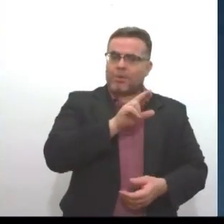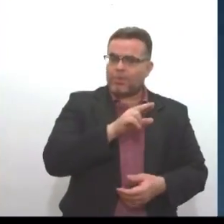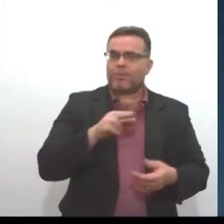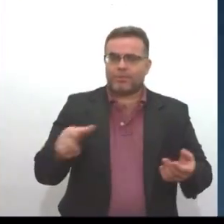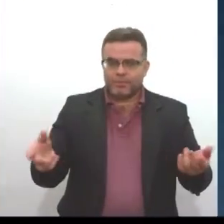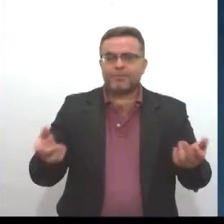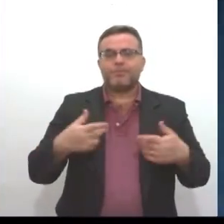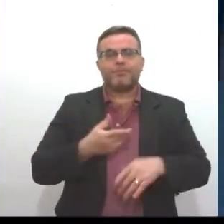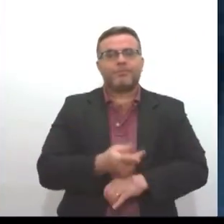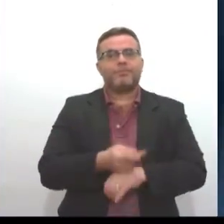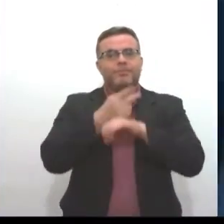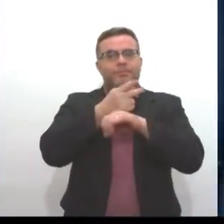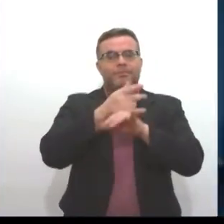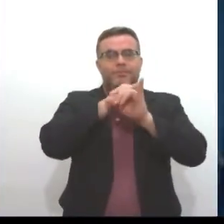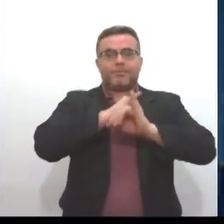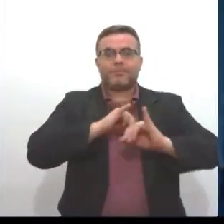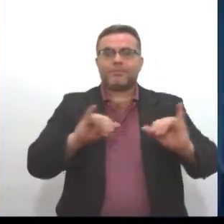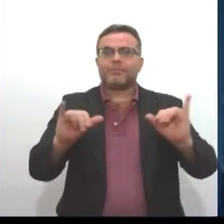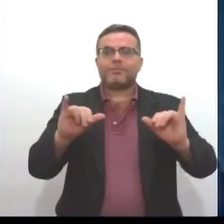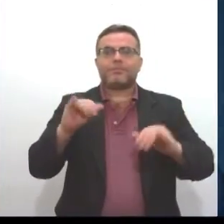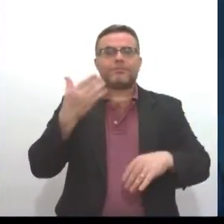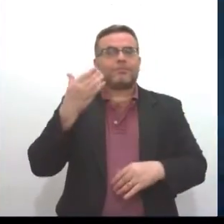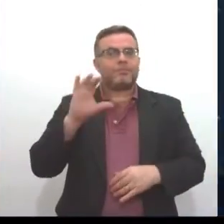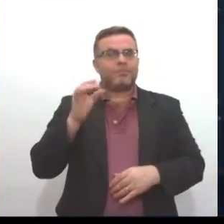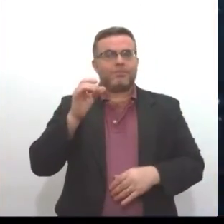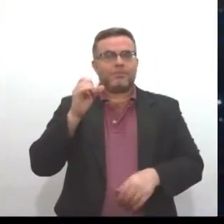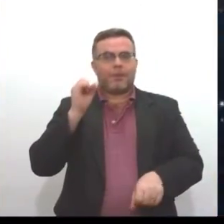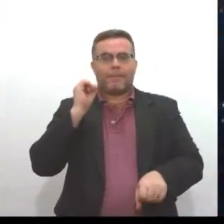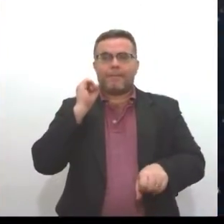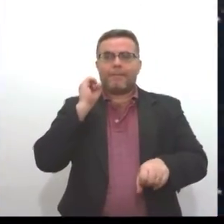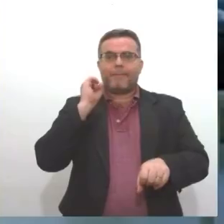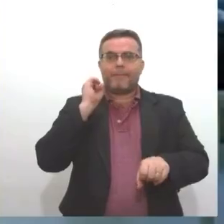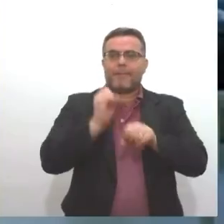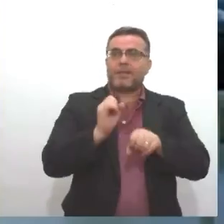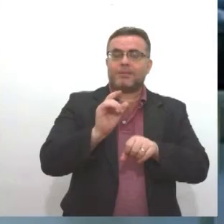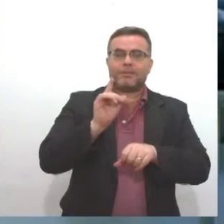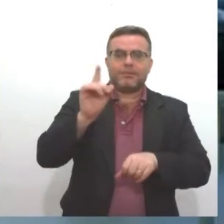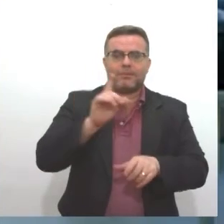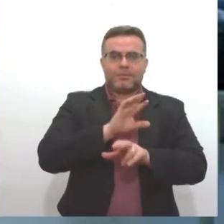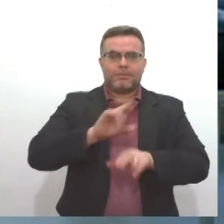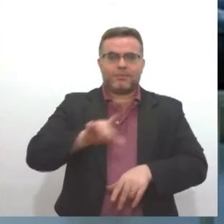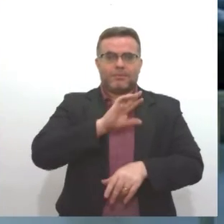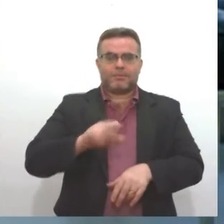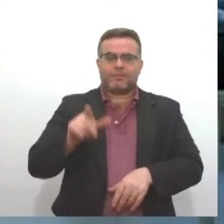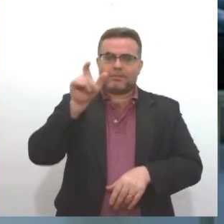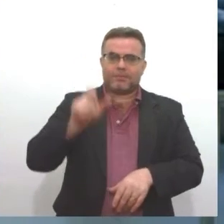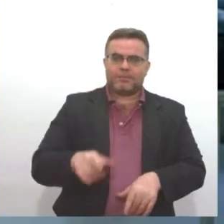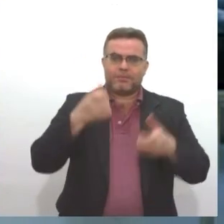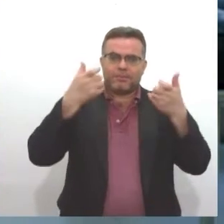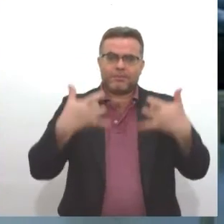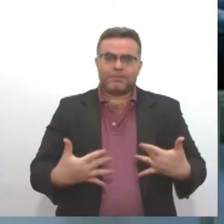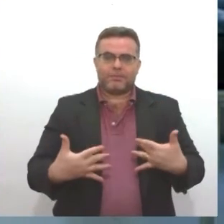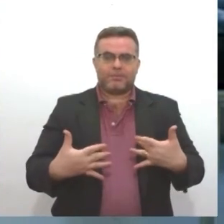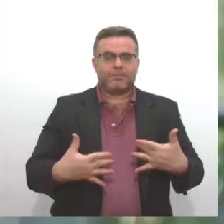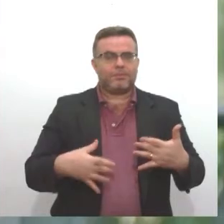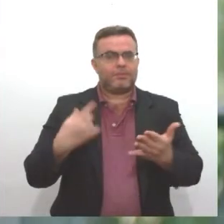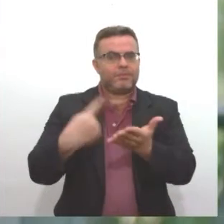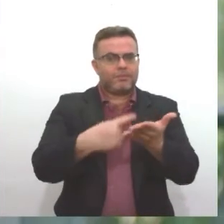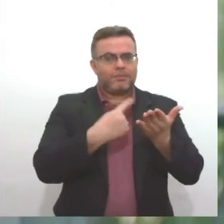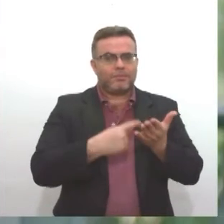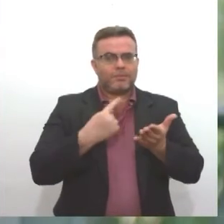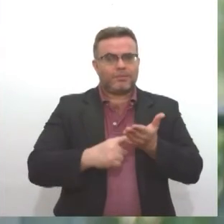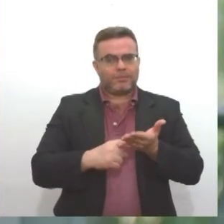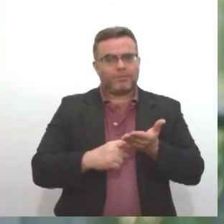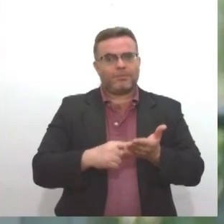ele declarou: a ciência não mata Deus. Marcelo Gleiser se define como agnóstico, aquele que